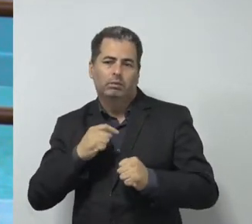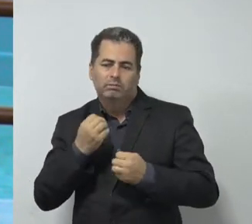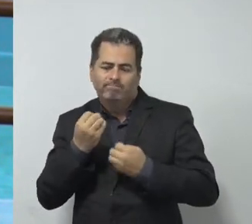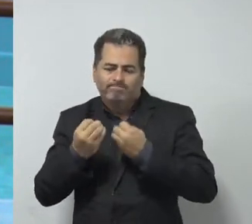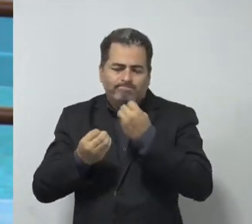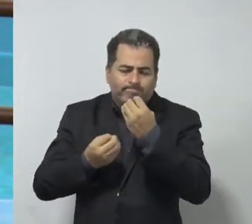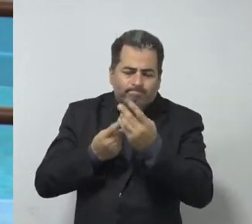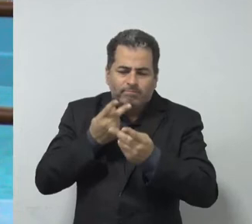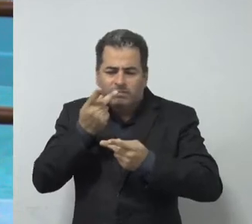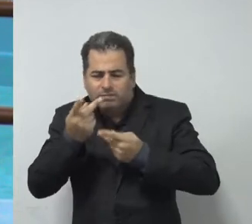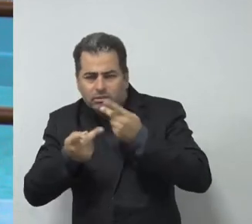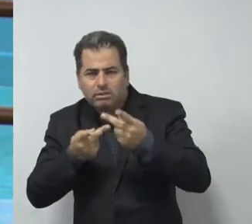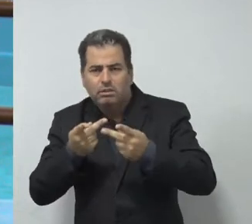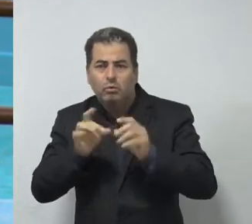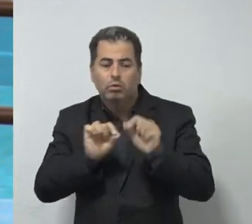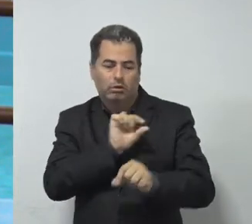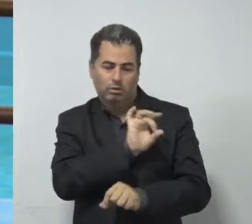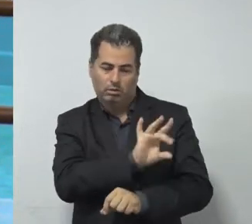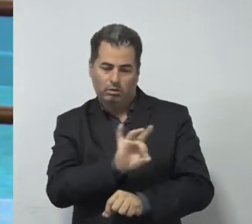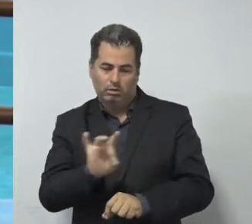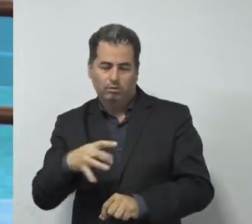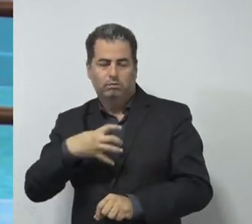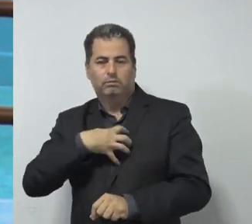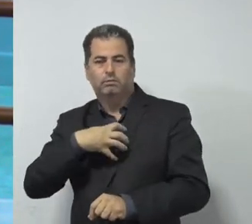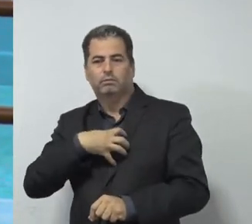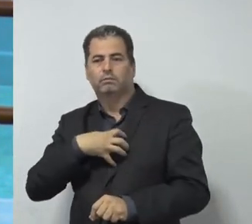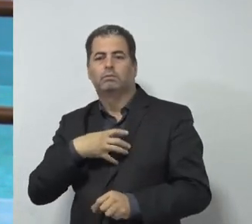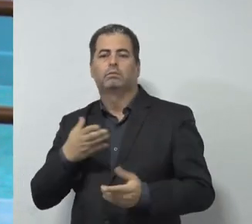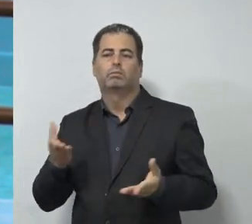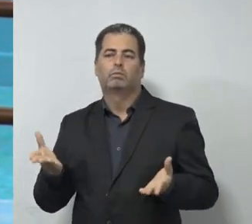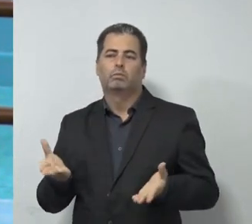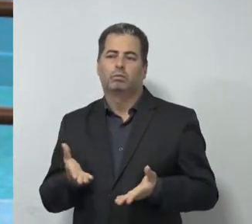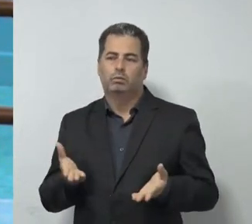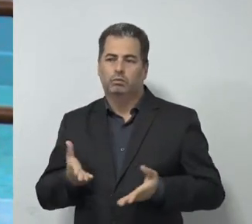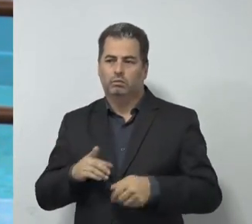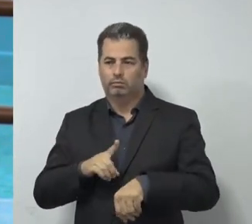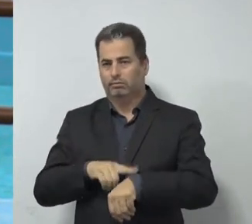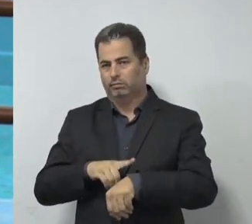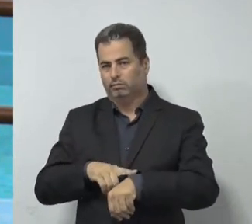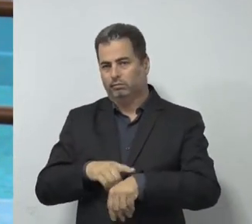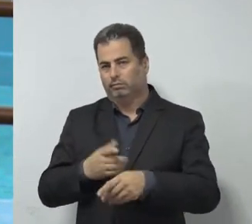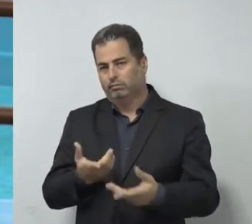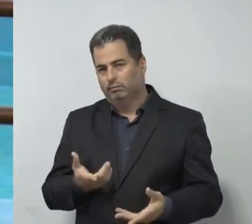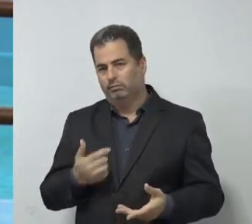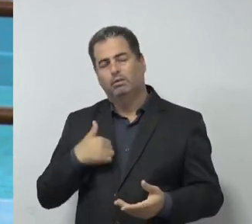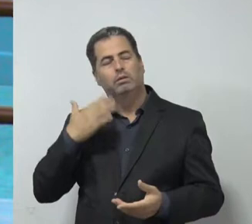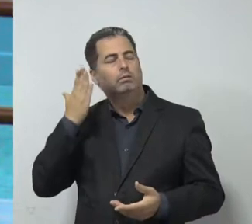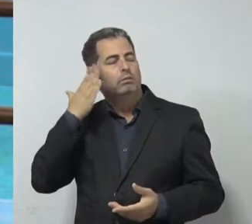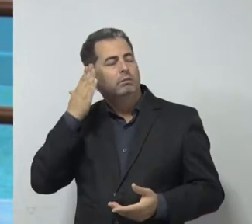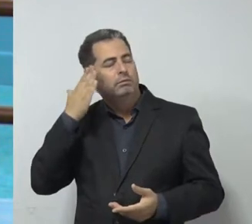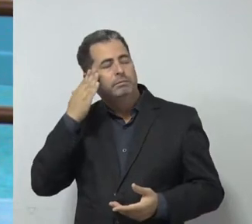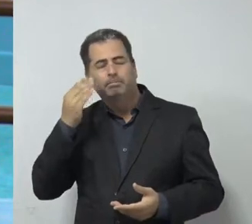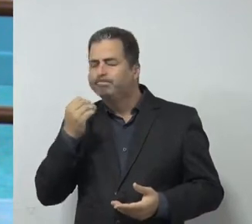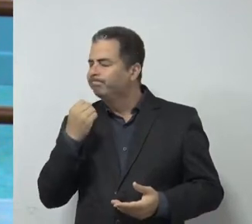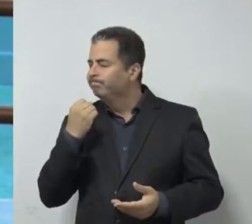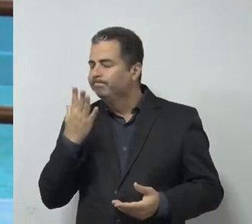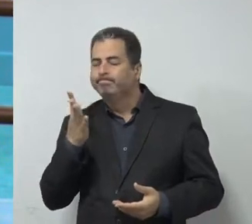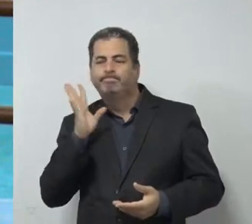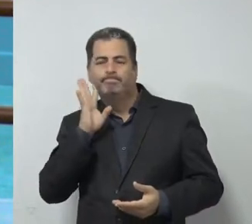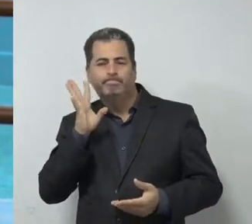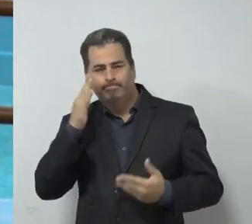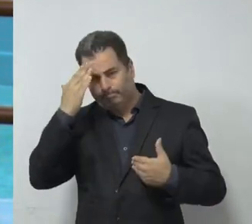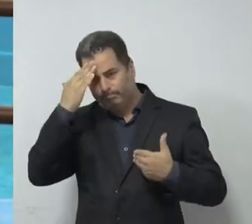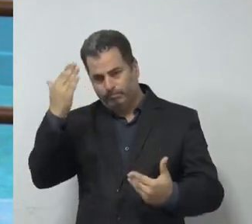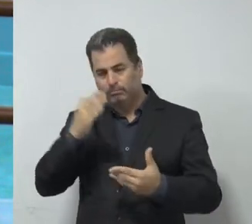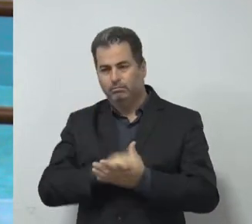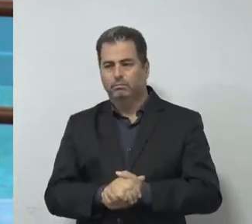externar aqui o que cada uma sente e está sentindo nesse momento, que eu sei que é muito, muito